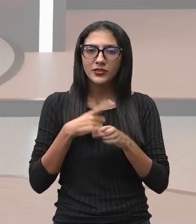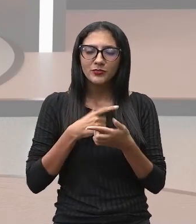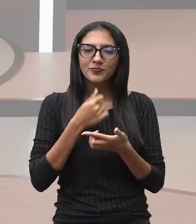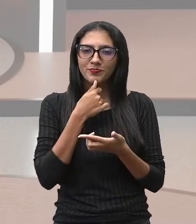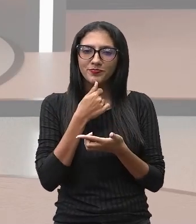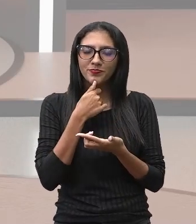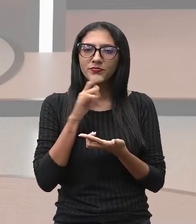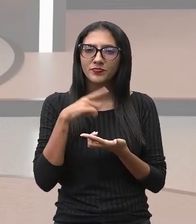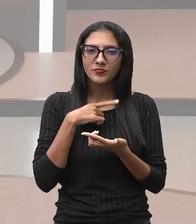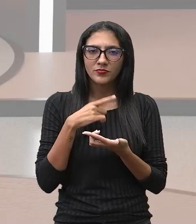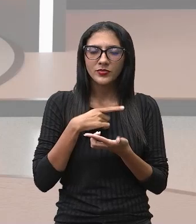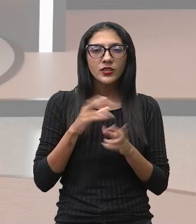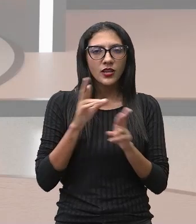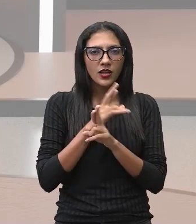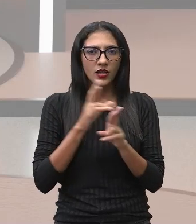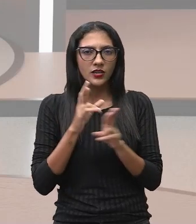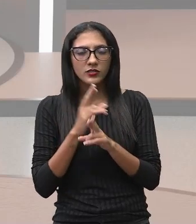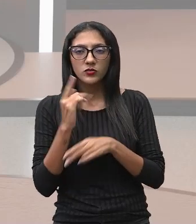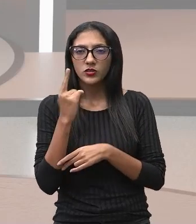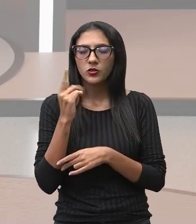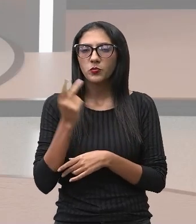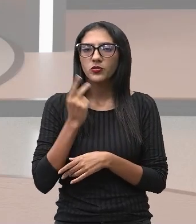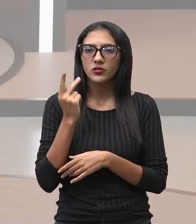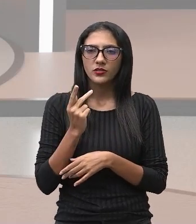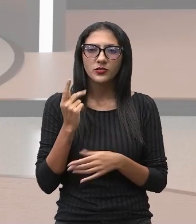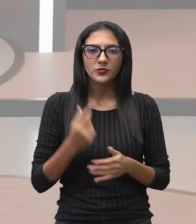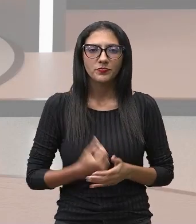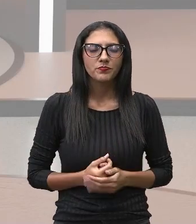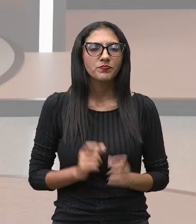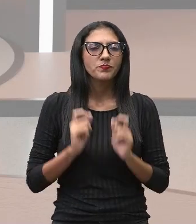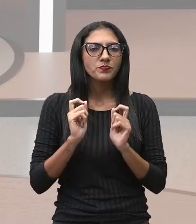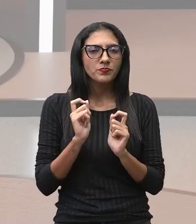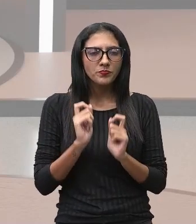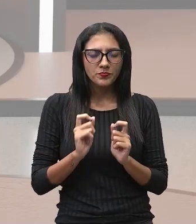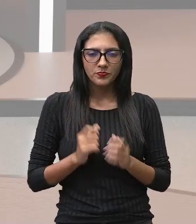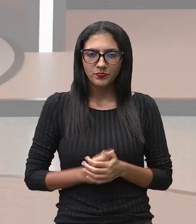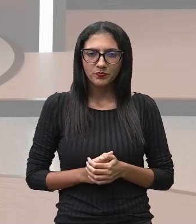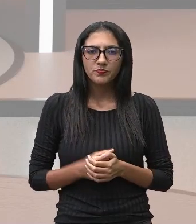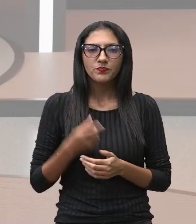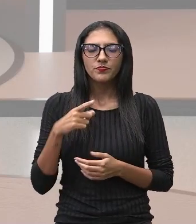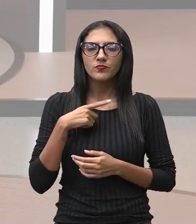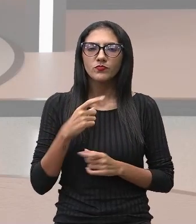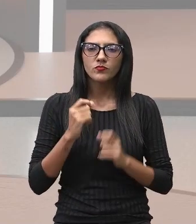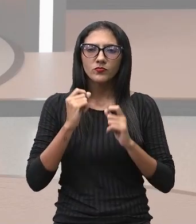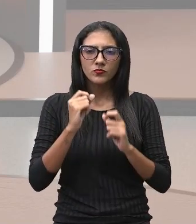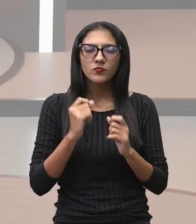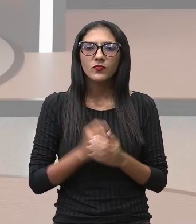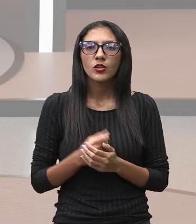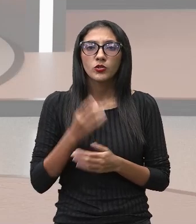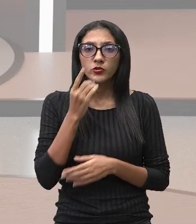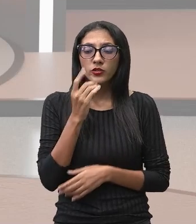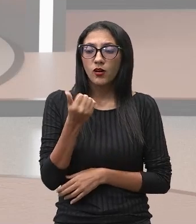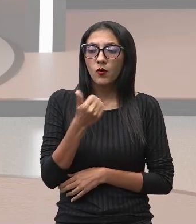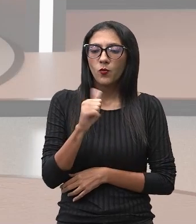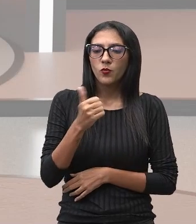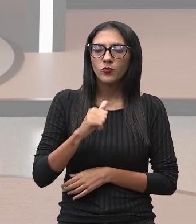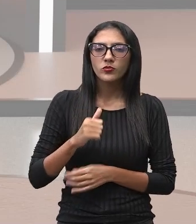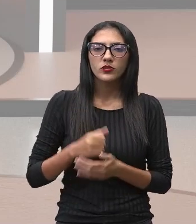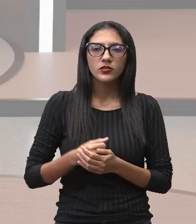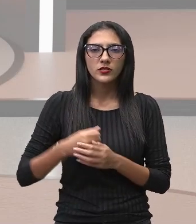bastante na geopolítica mundial, que é o atentado de 11 de setembro de